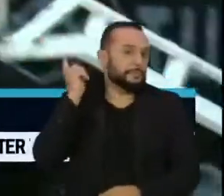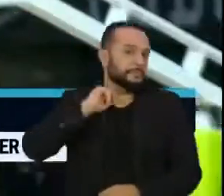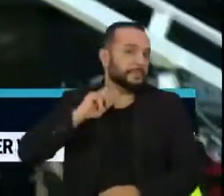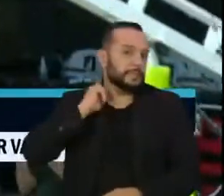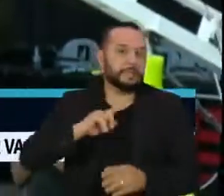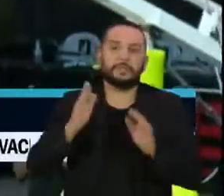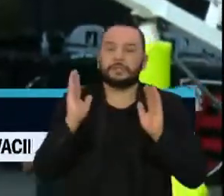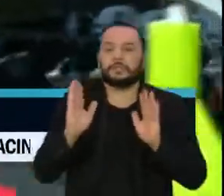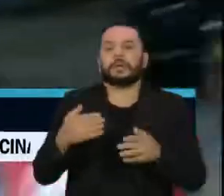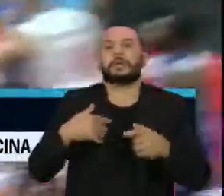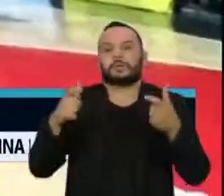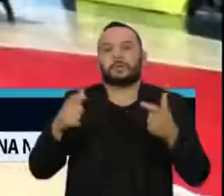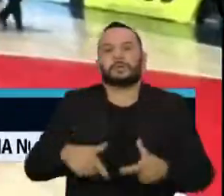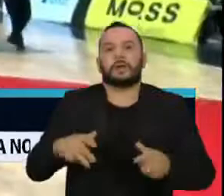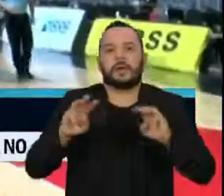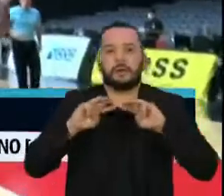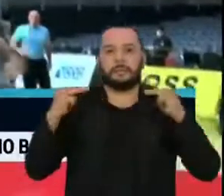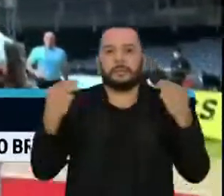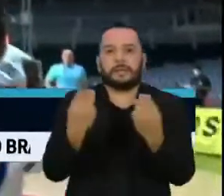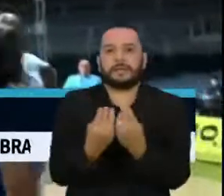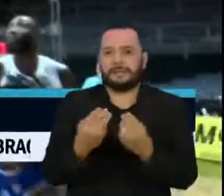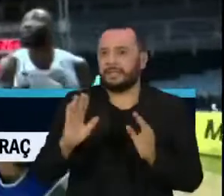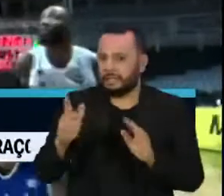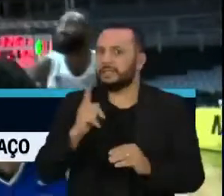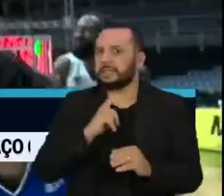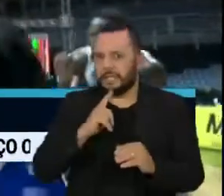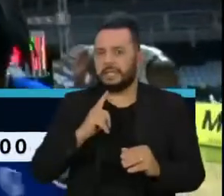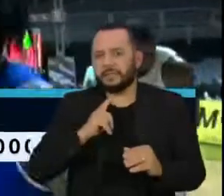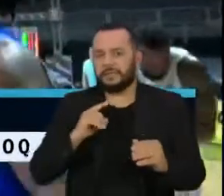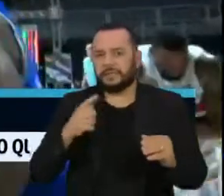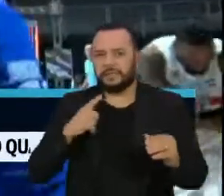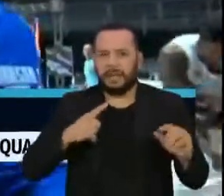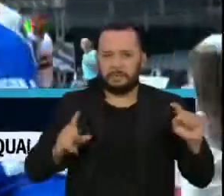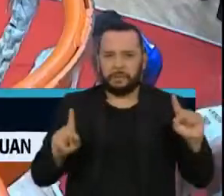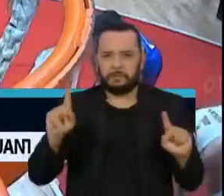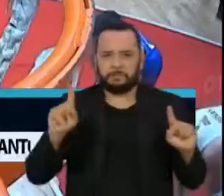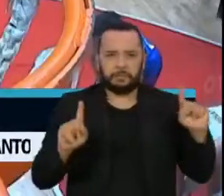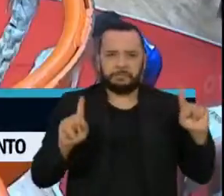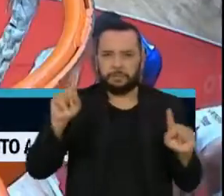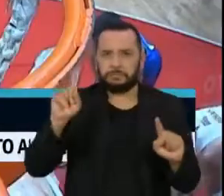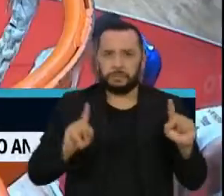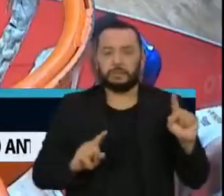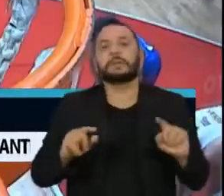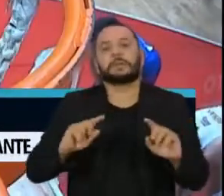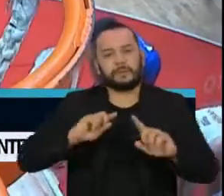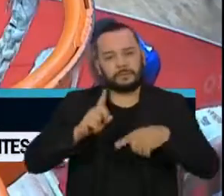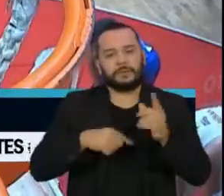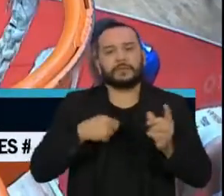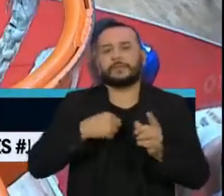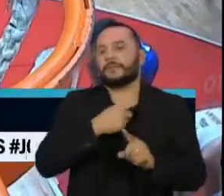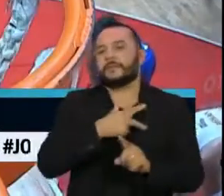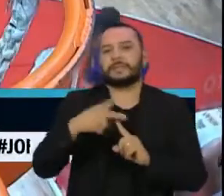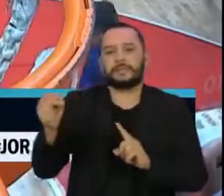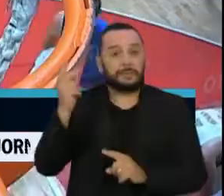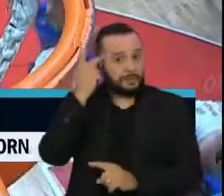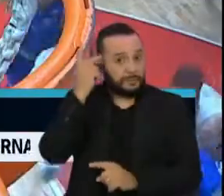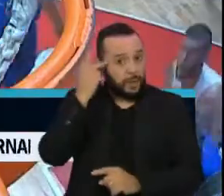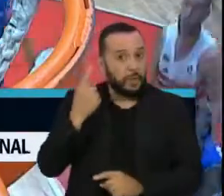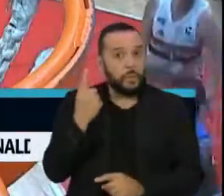no ginásio do Maracanãzinho. O jogo foi muito equilibrado, mas no final o São Paulo levou a melhor por